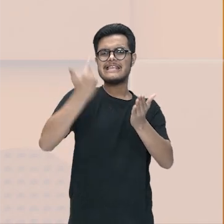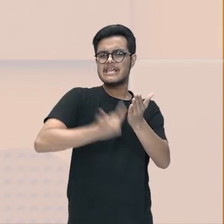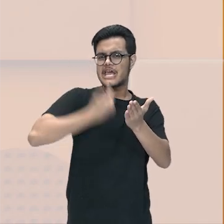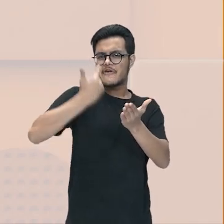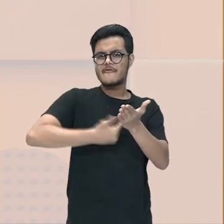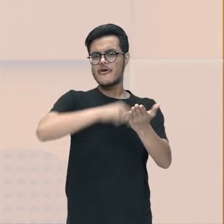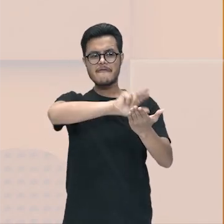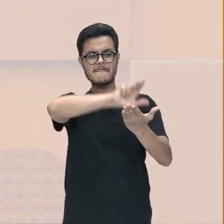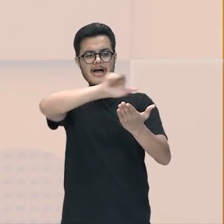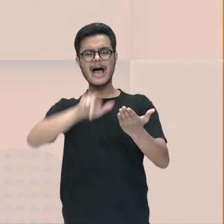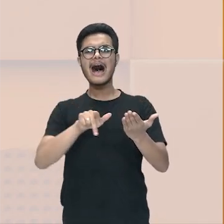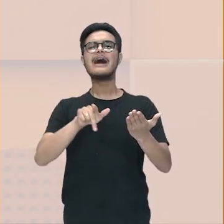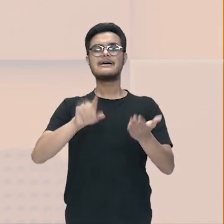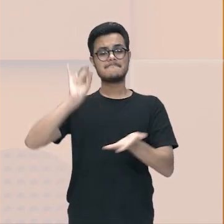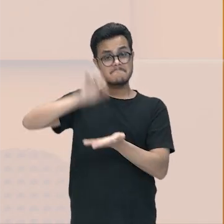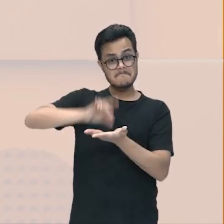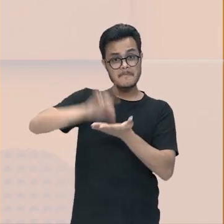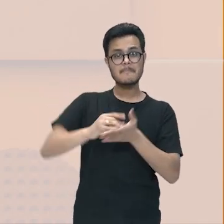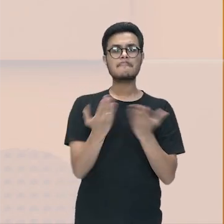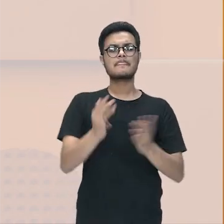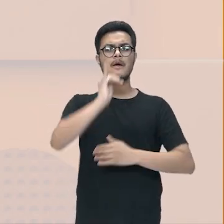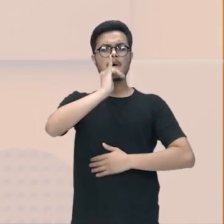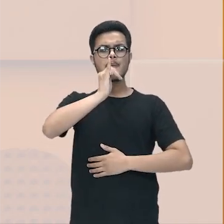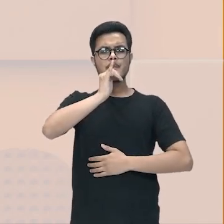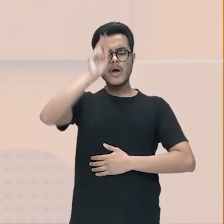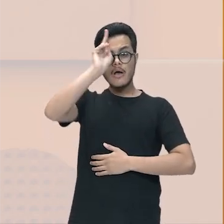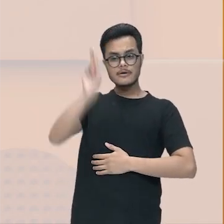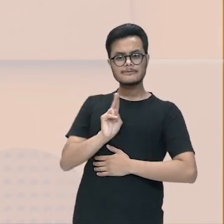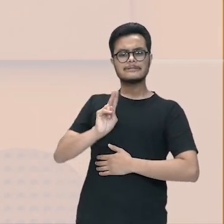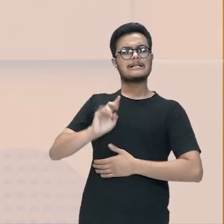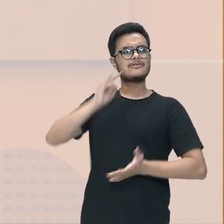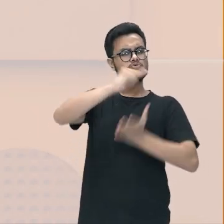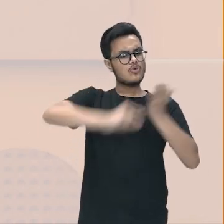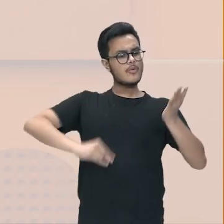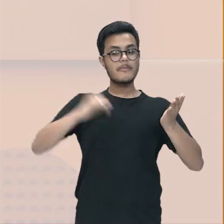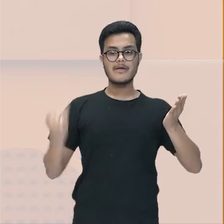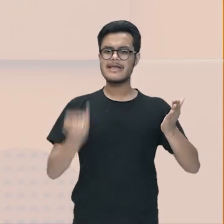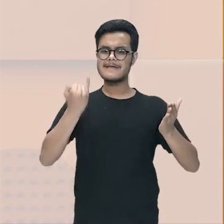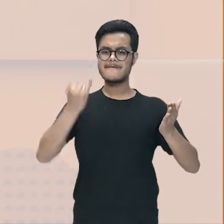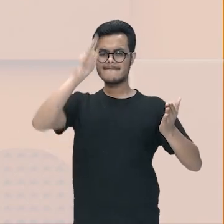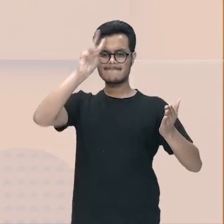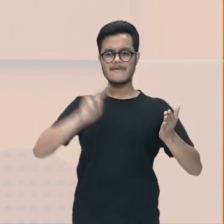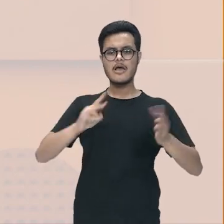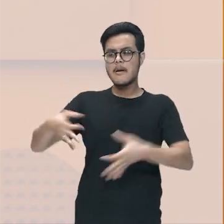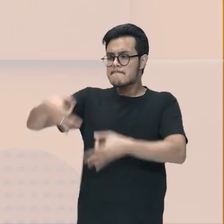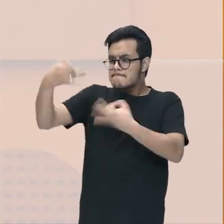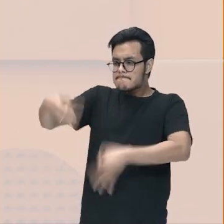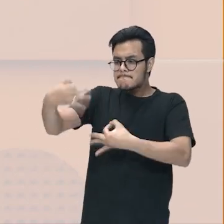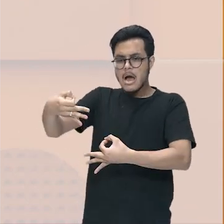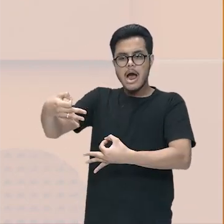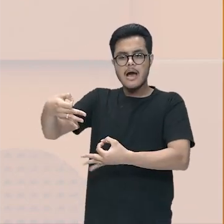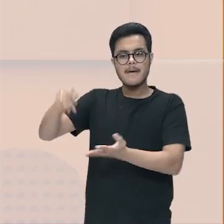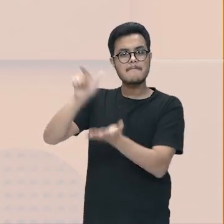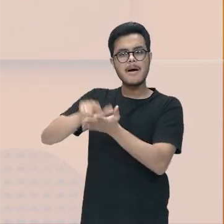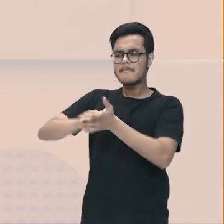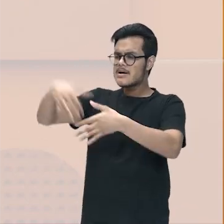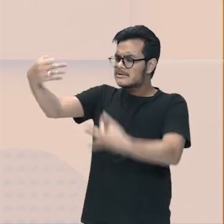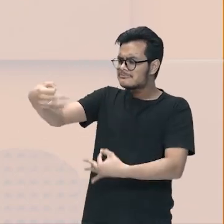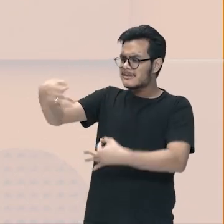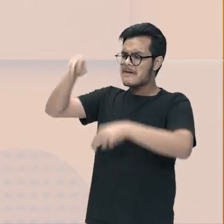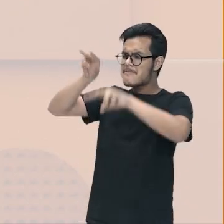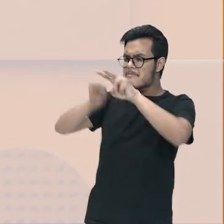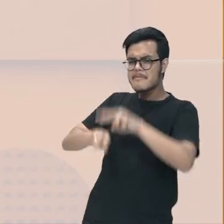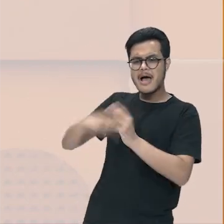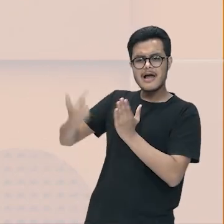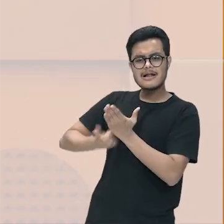mais, né? Como o historiador fala, de documentos que a gente pode, então, pegar, de documentos relatados, de livros.